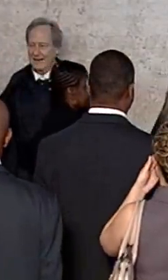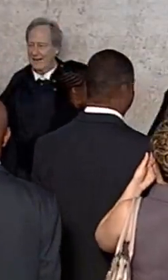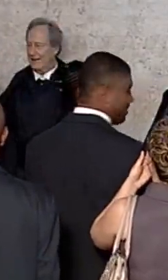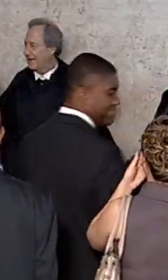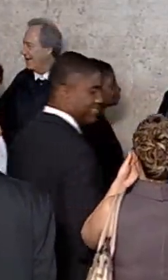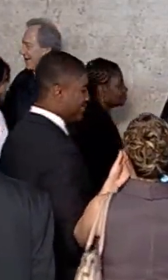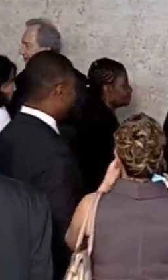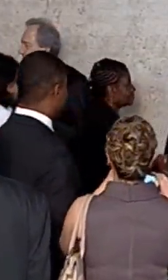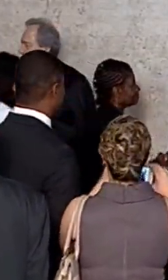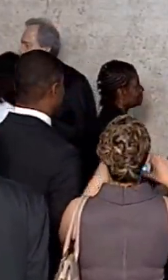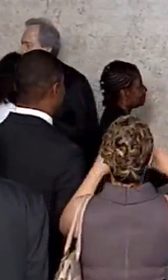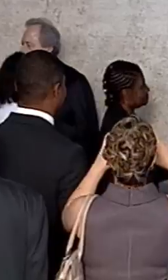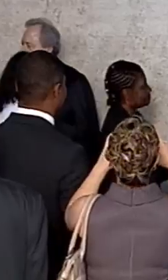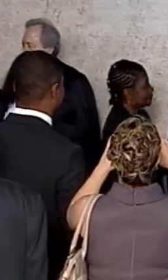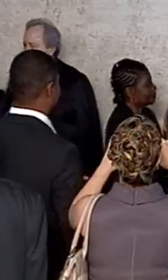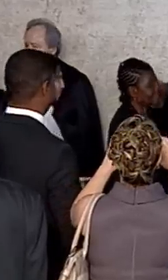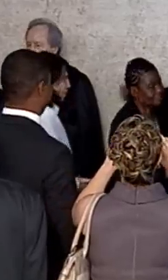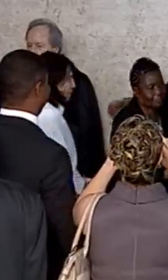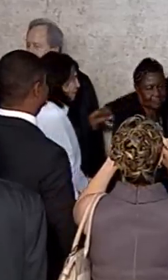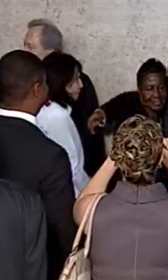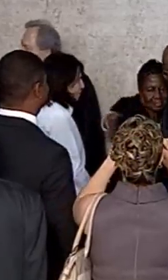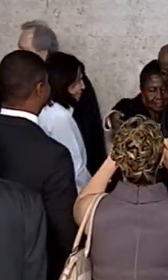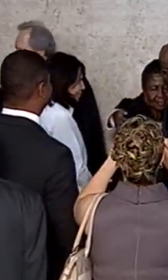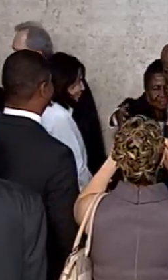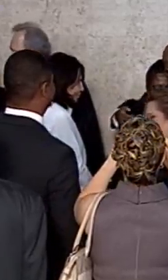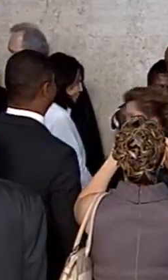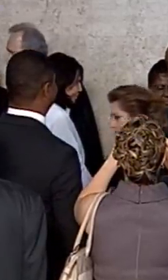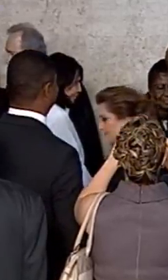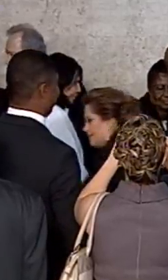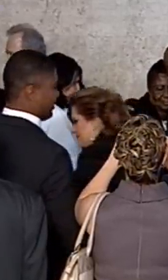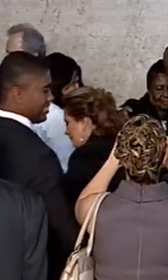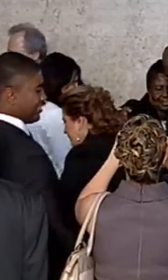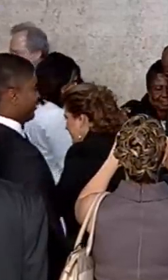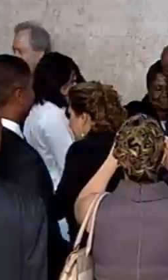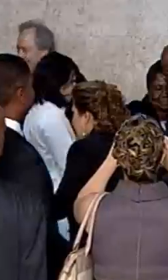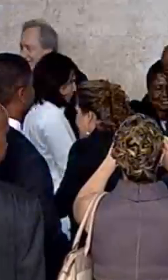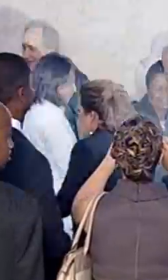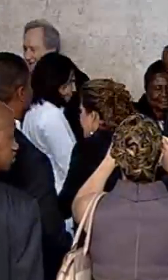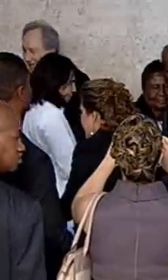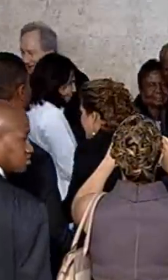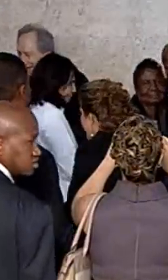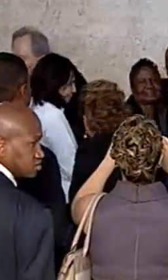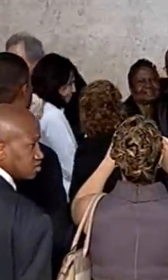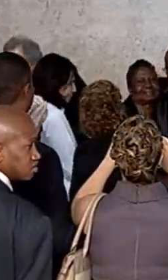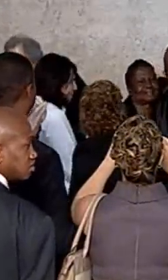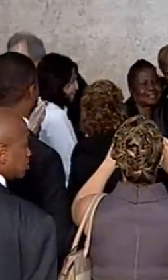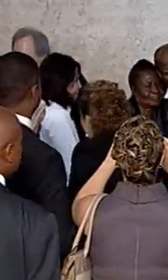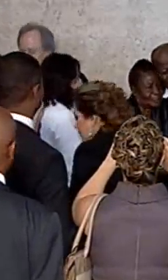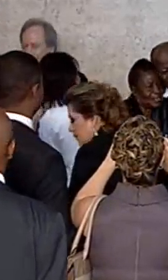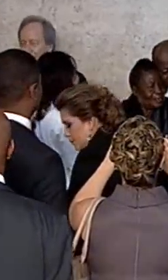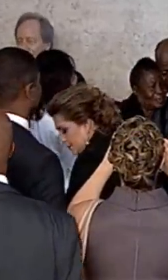também de acompanhar a presidência e também um outro momento histórico, como ela bem registrou.